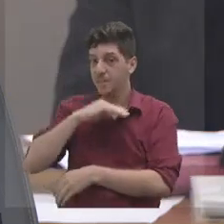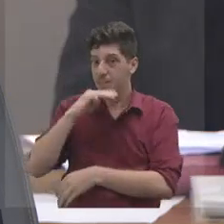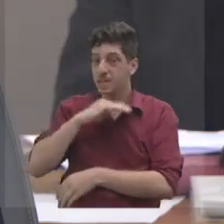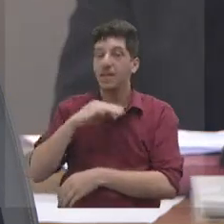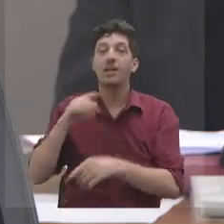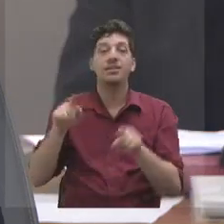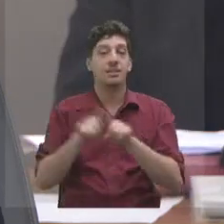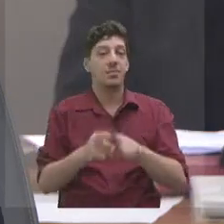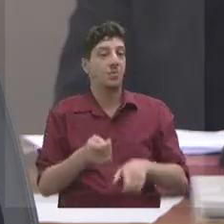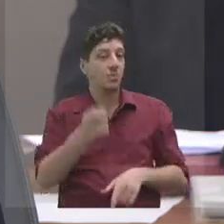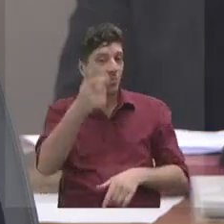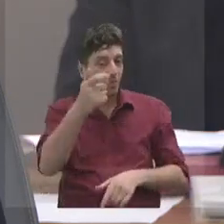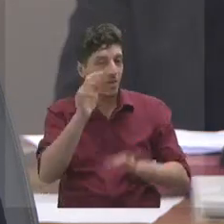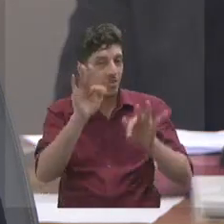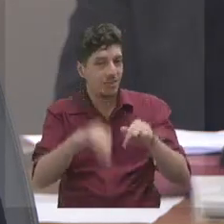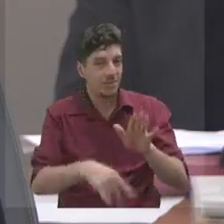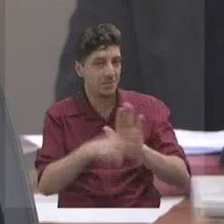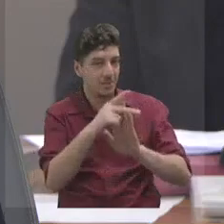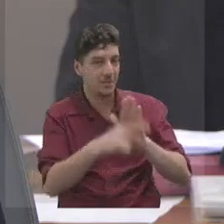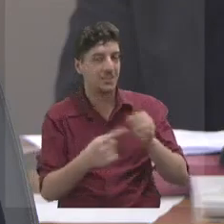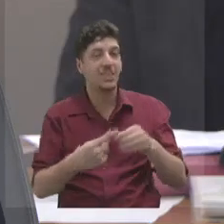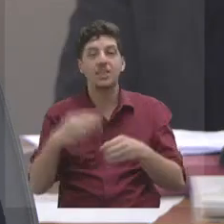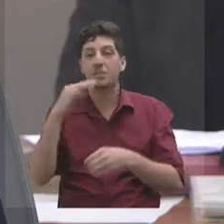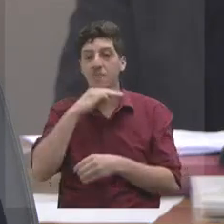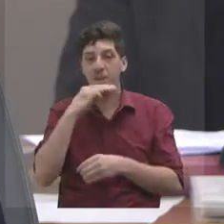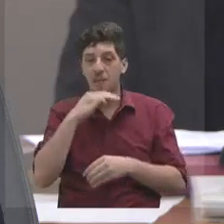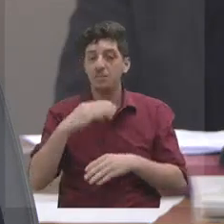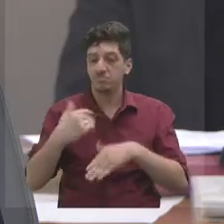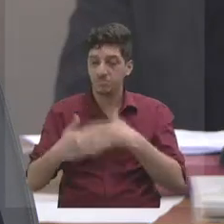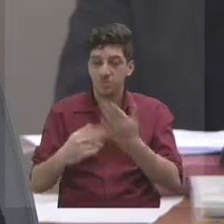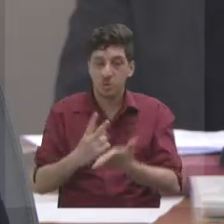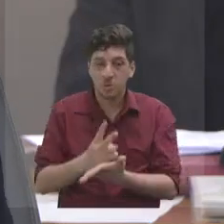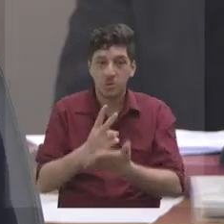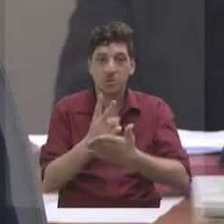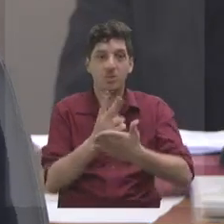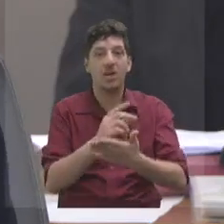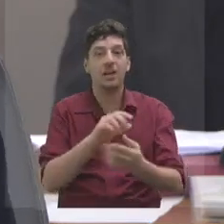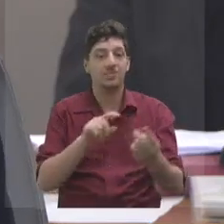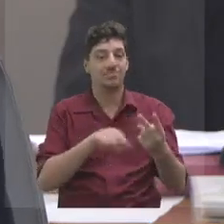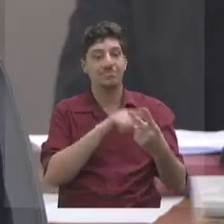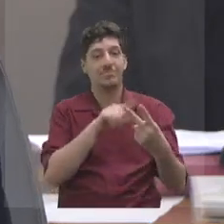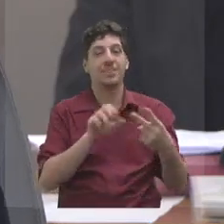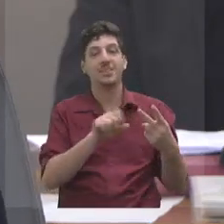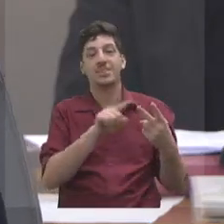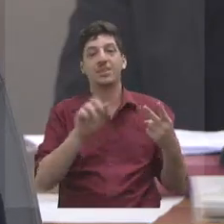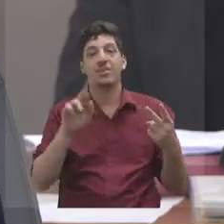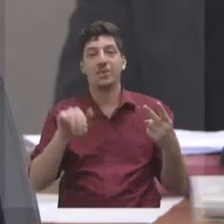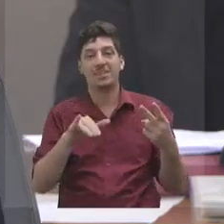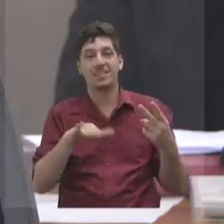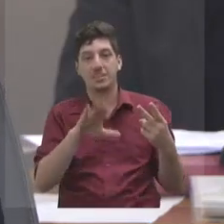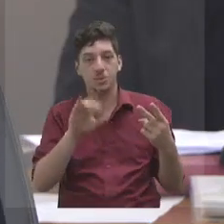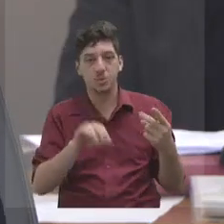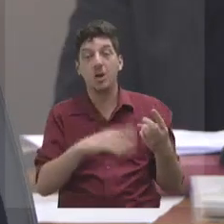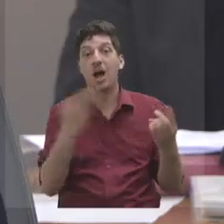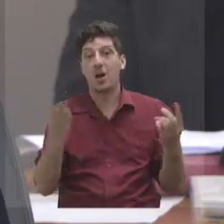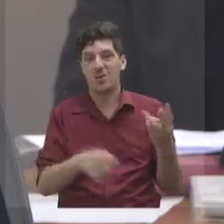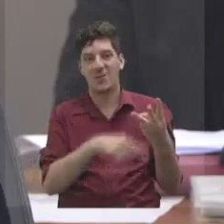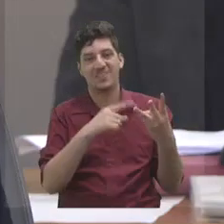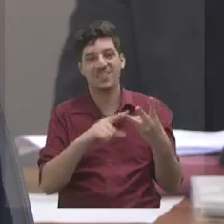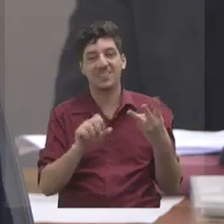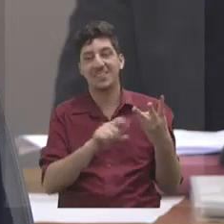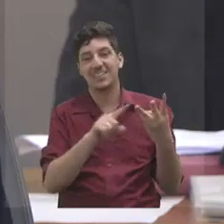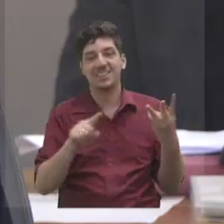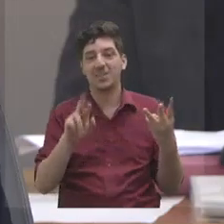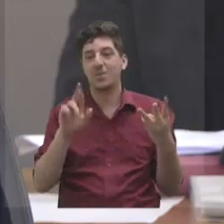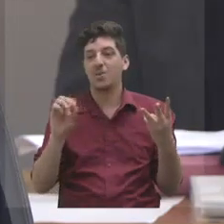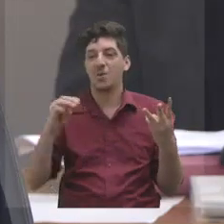concluir o projeto de manga e avançaram né com São Francisco e agora com São Romão em relação a um dois dois e há quatro